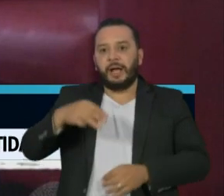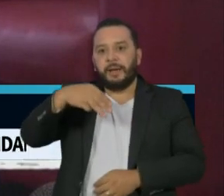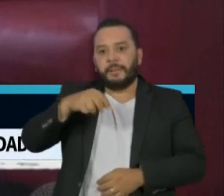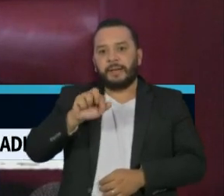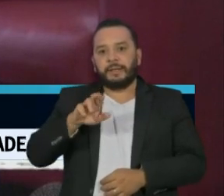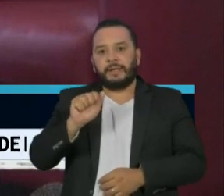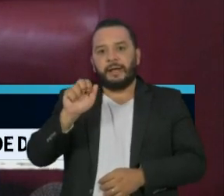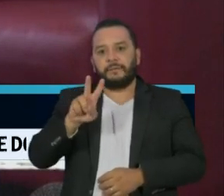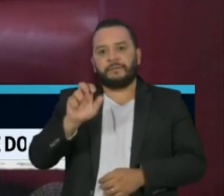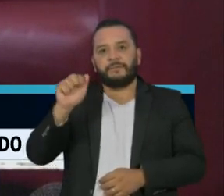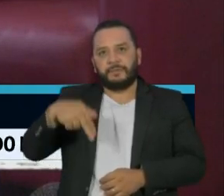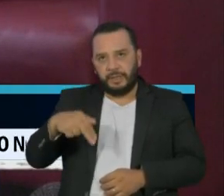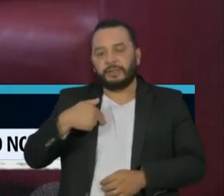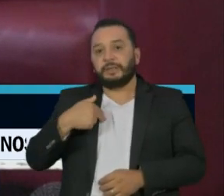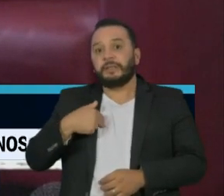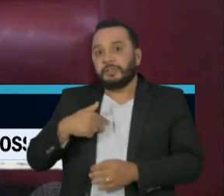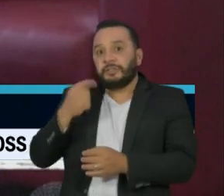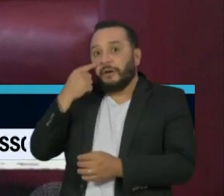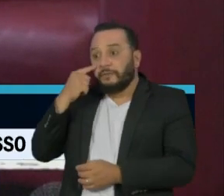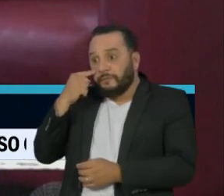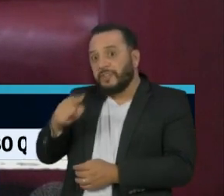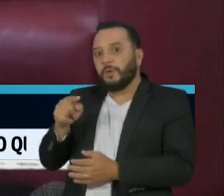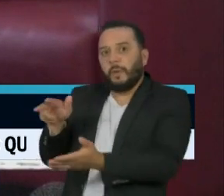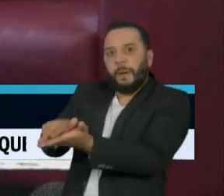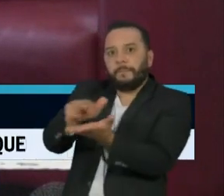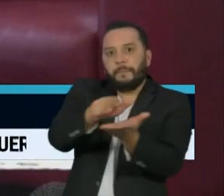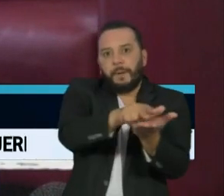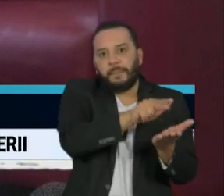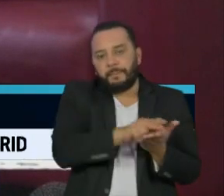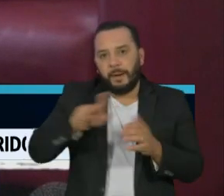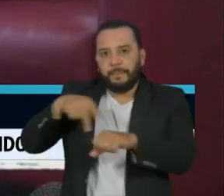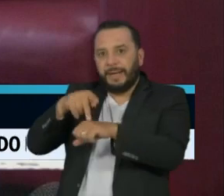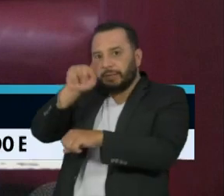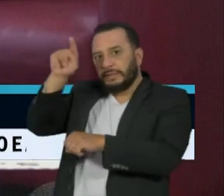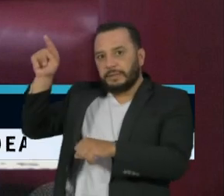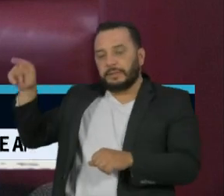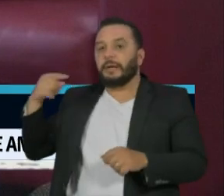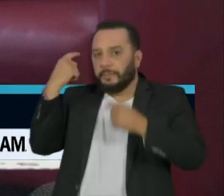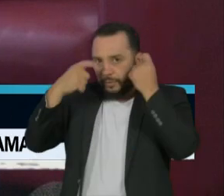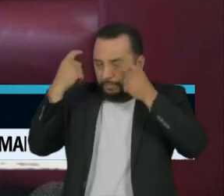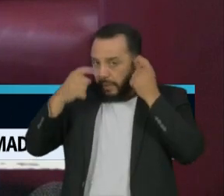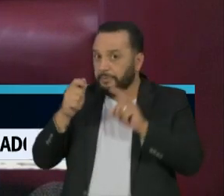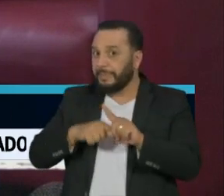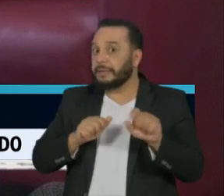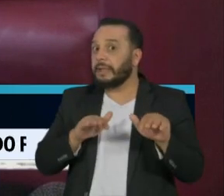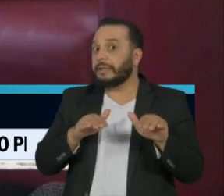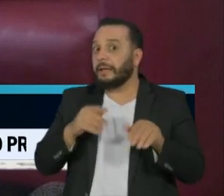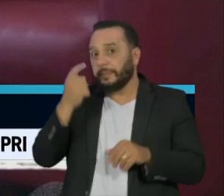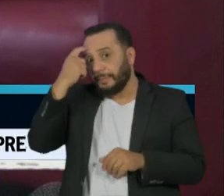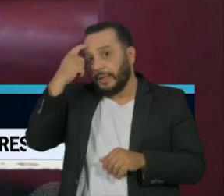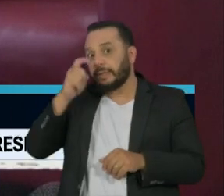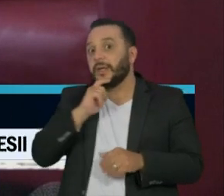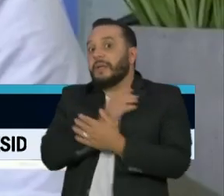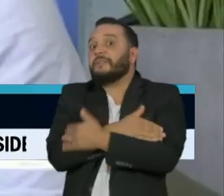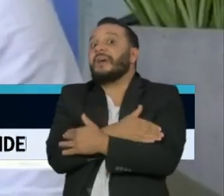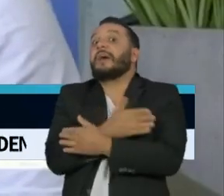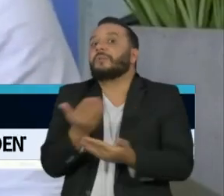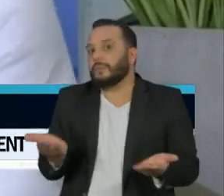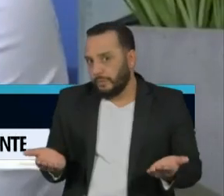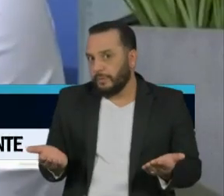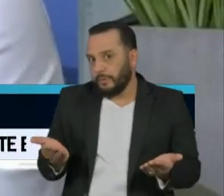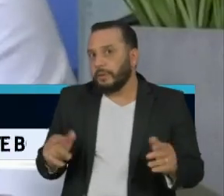das internações nestes países o que é preocupante ela lembra que ainda estamos em meados de Setembro o inverno nem começou